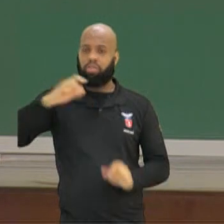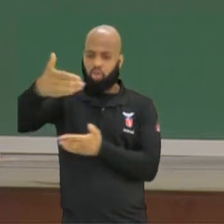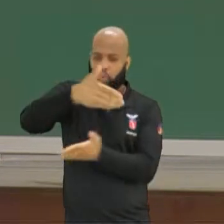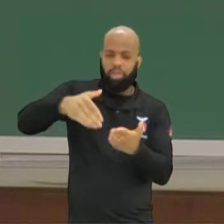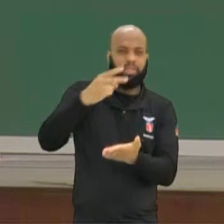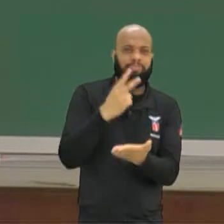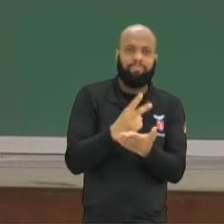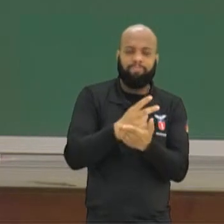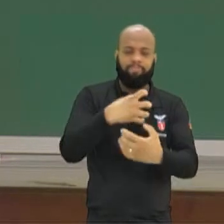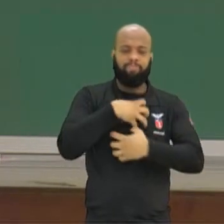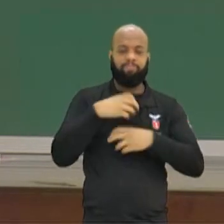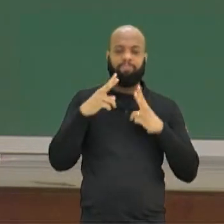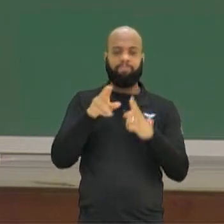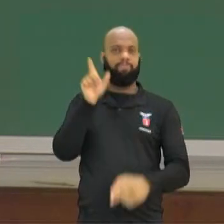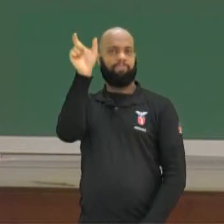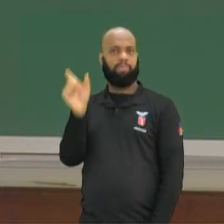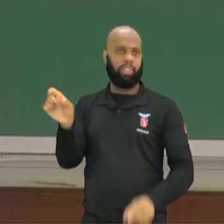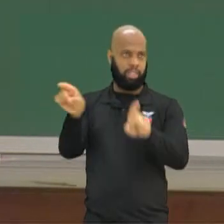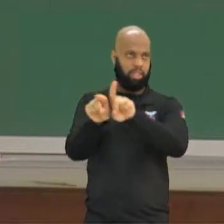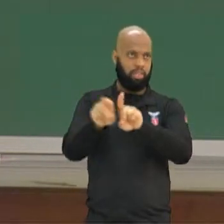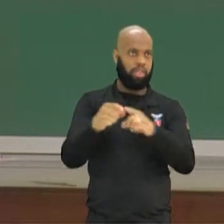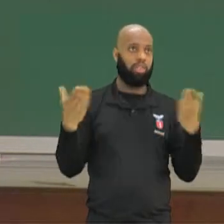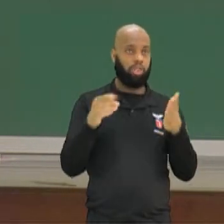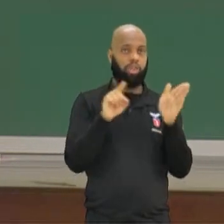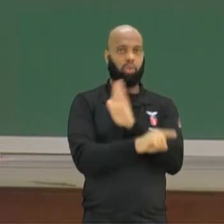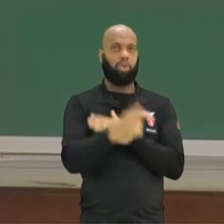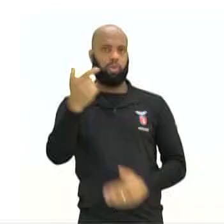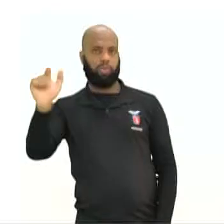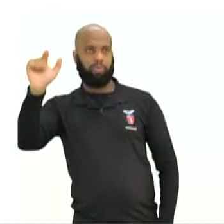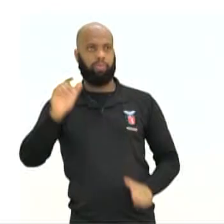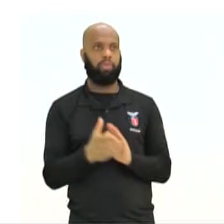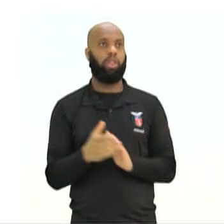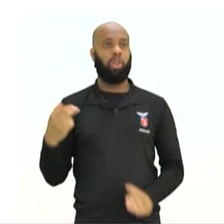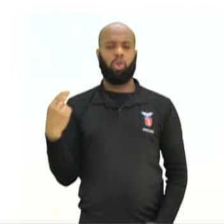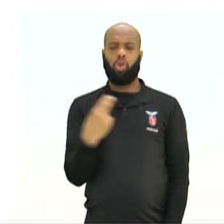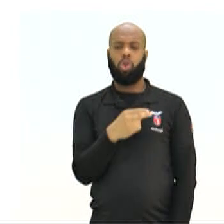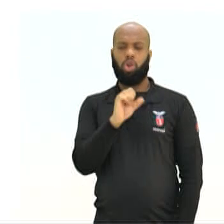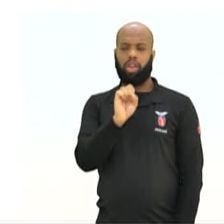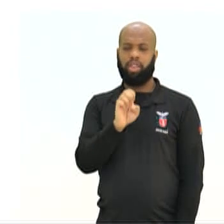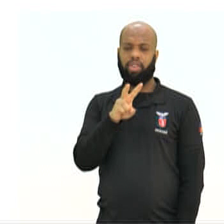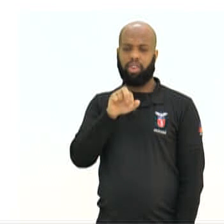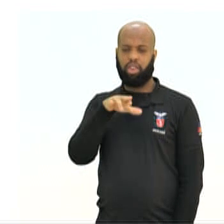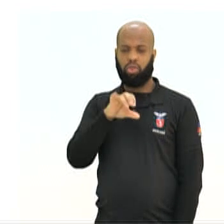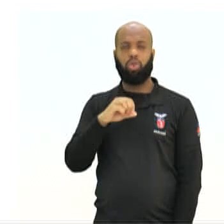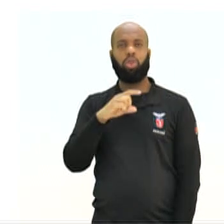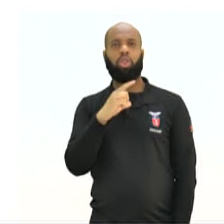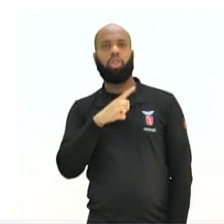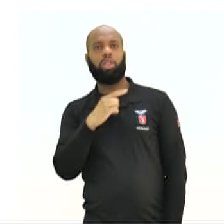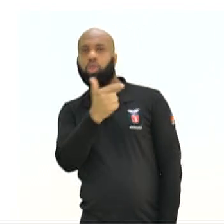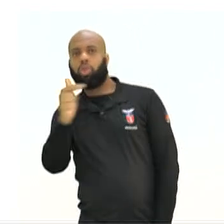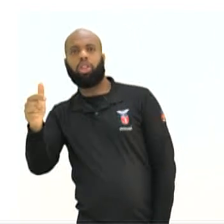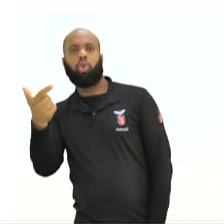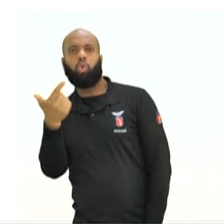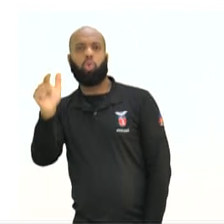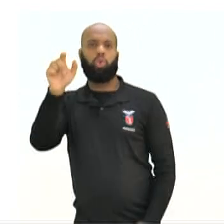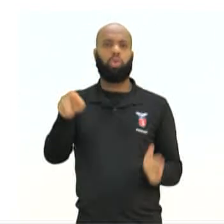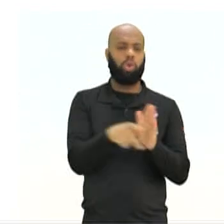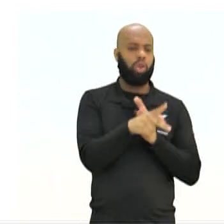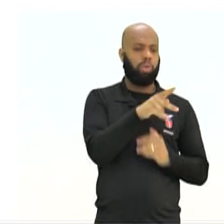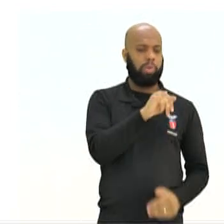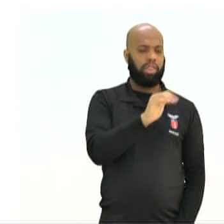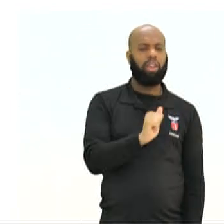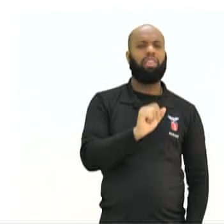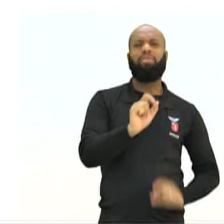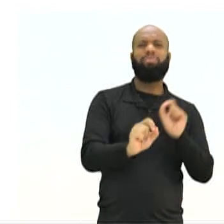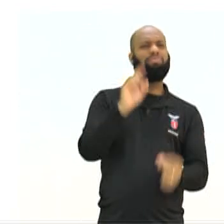dele, certo? Vamos para o nosso quiz agora. O meu nome é Severino, não tenho outro de pia, certo? É possível entender